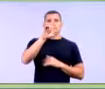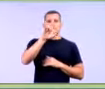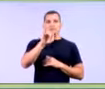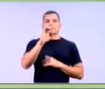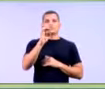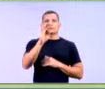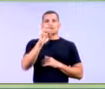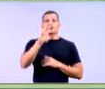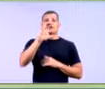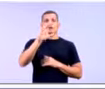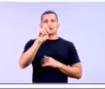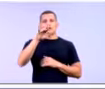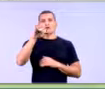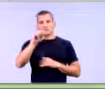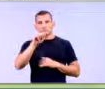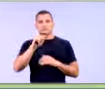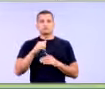que faz.